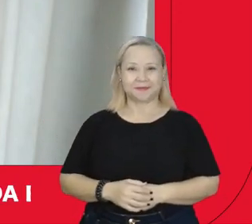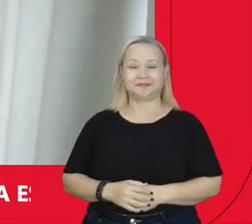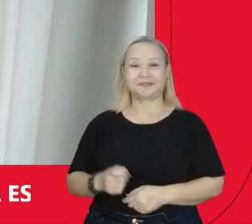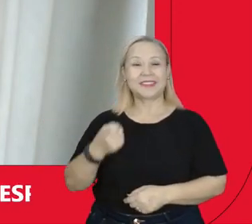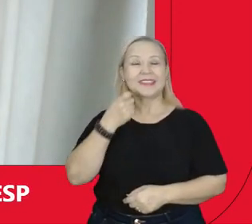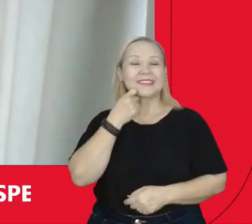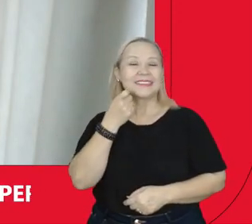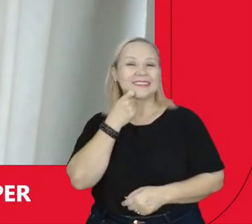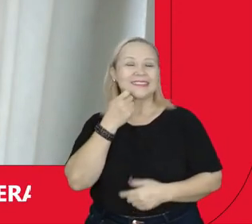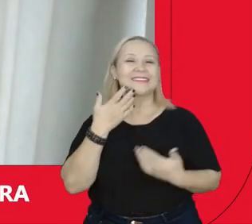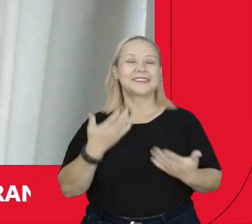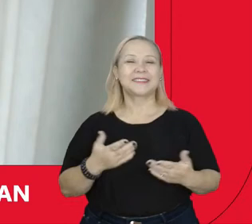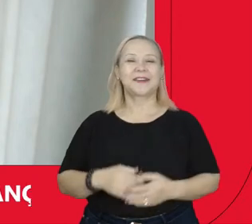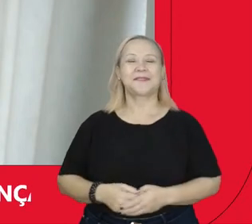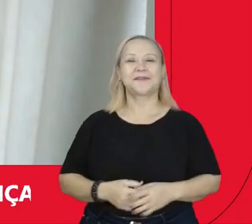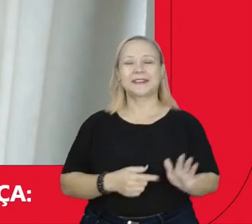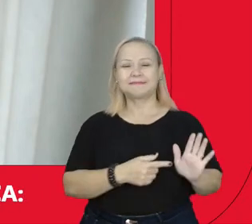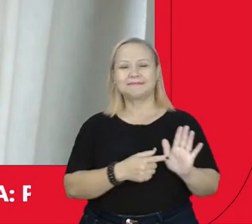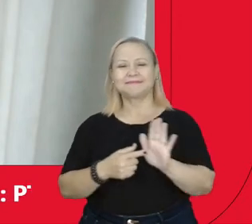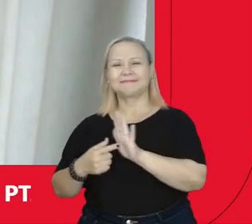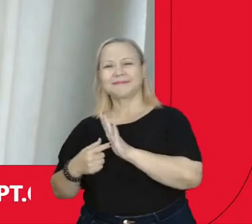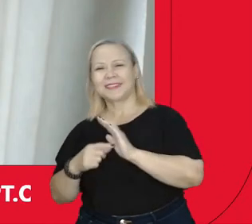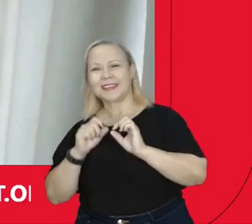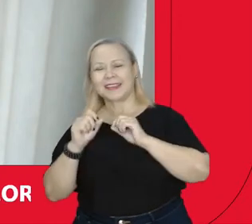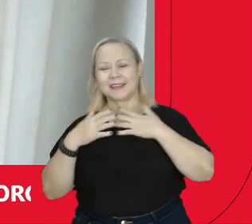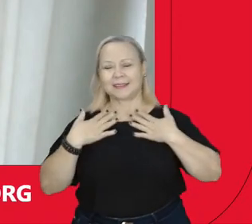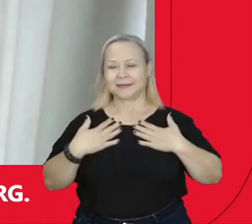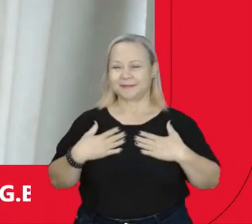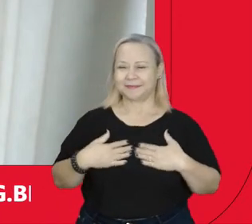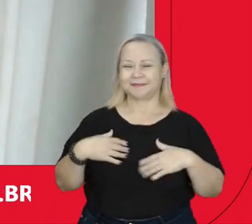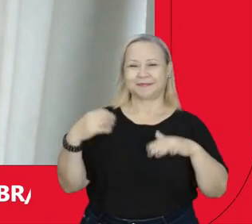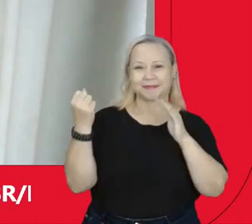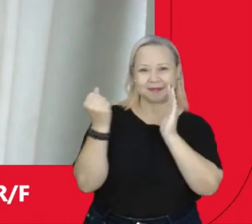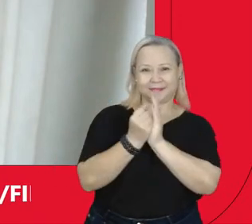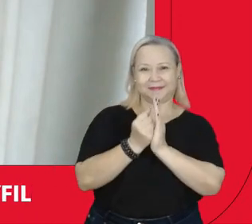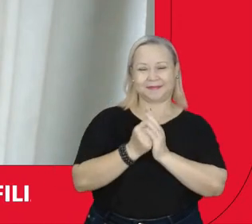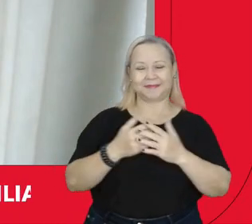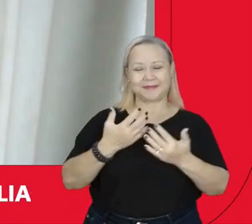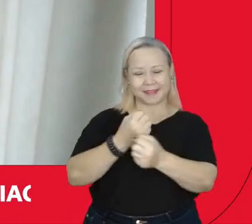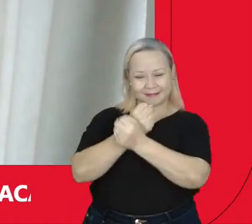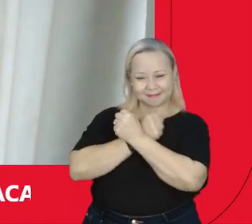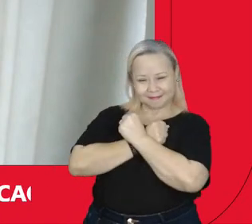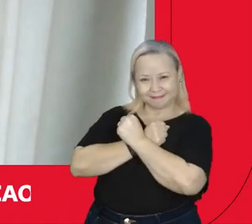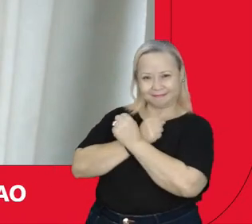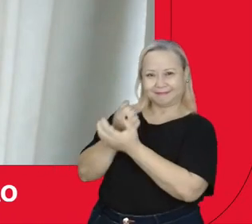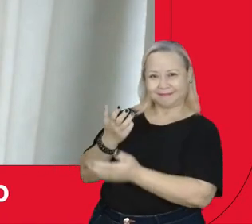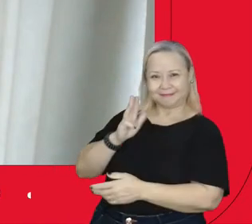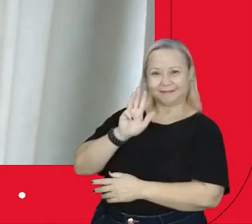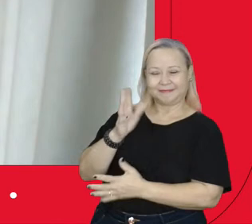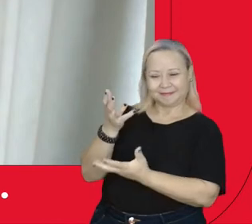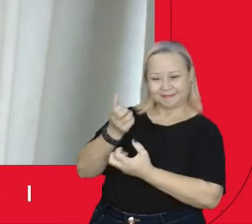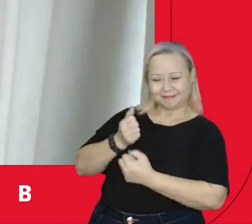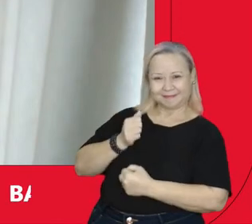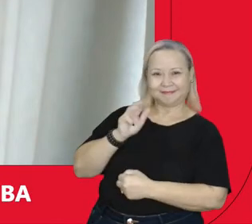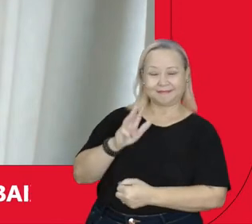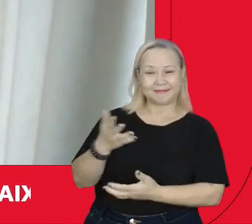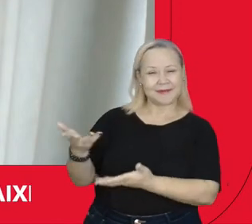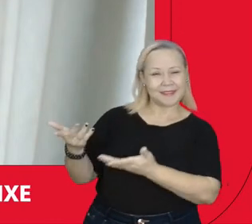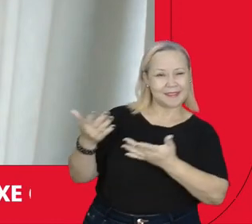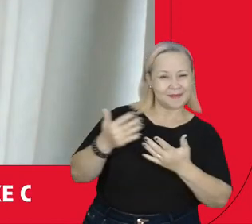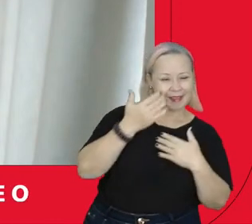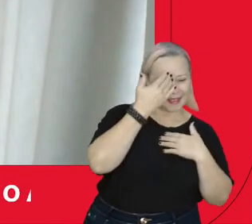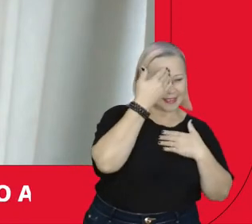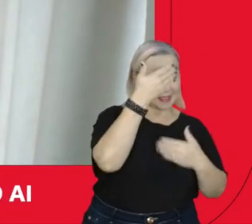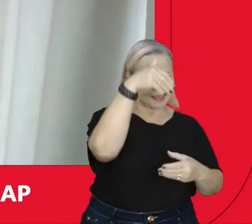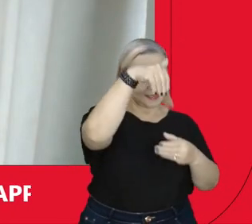sexta-feira, se reveste de todo esse simbolismo. Nós vamos abraçar Lula. ele vem agradecer os votos, ele vem dizer de